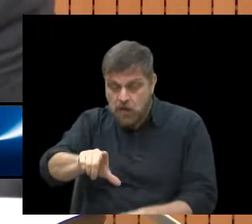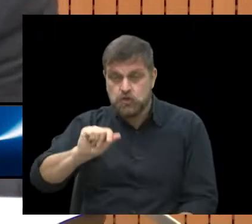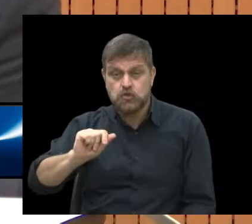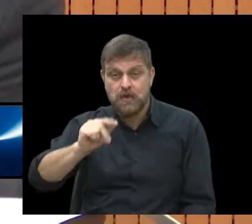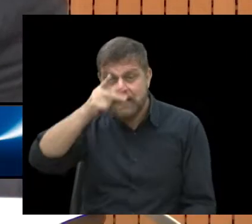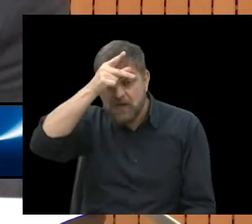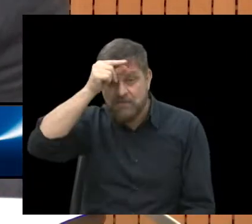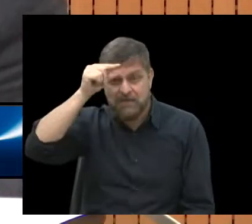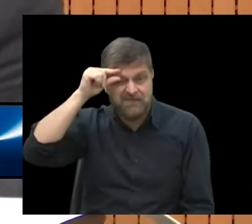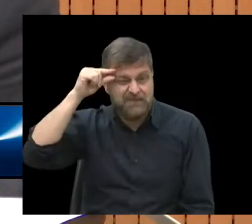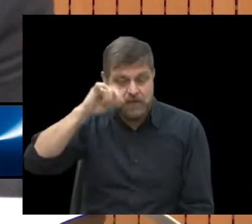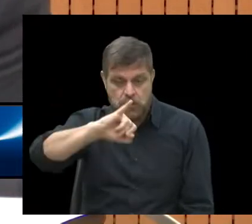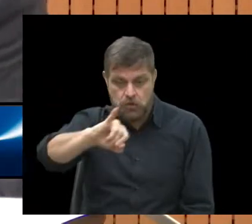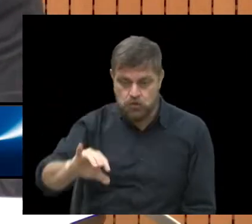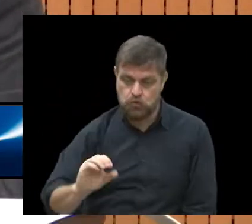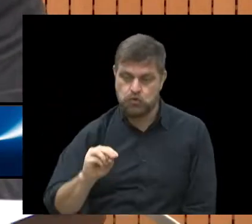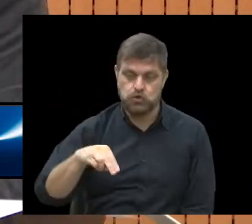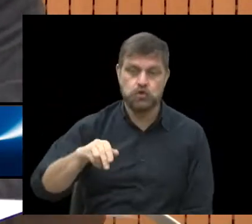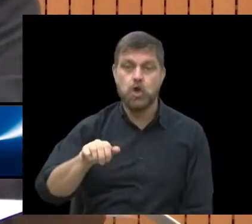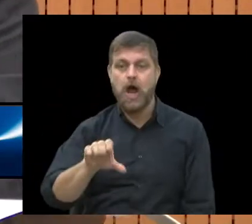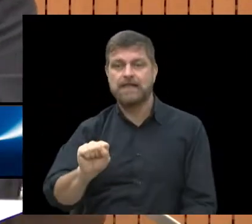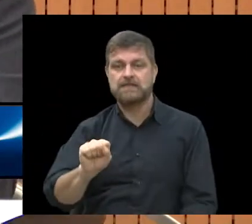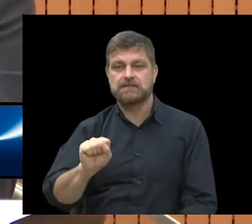Donizete, confiaram o voto nele.